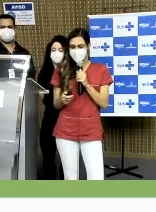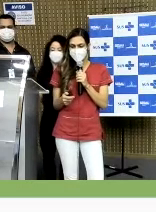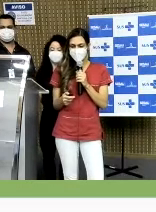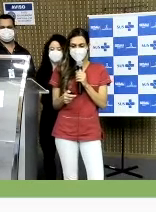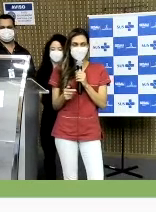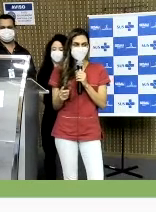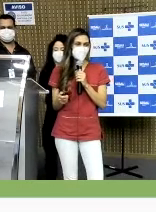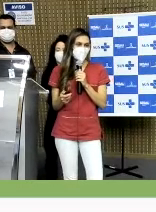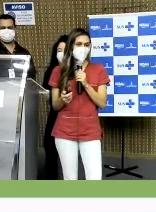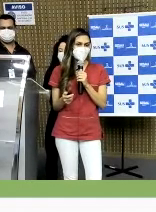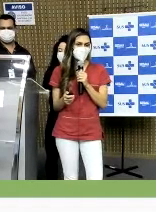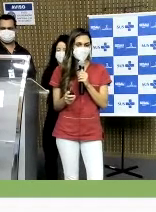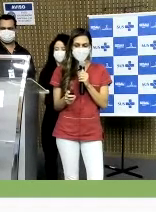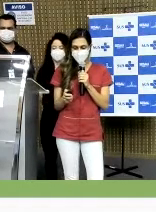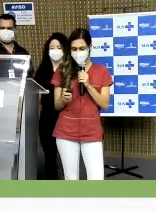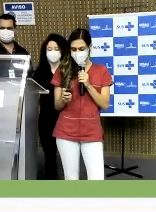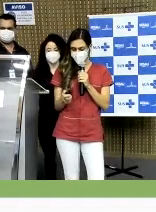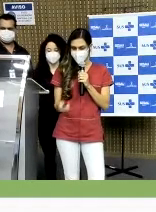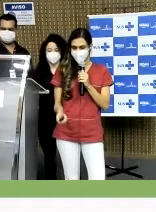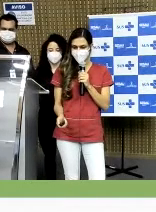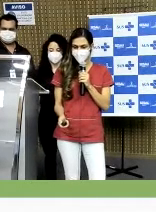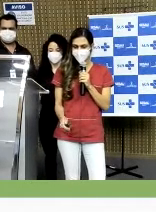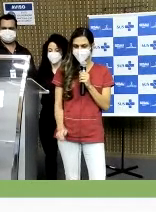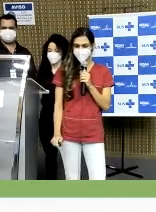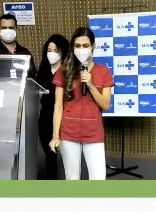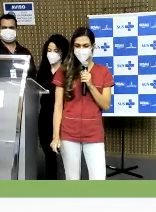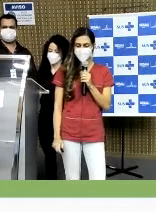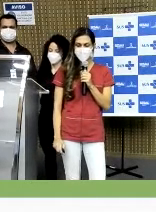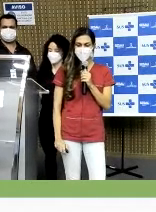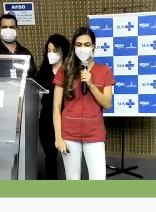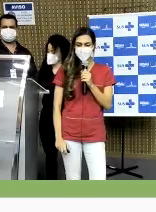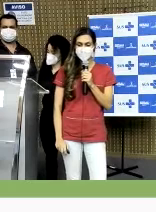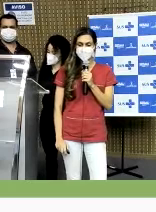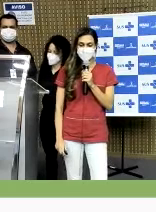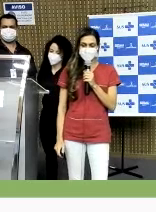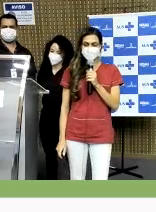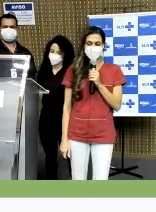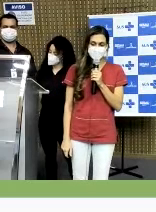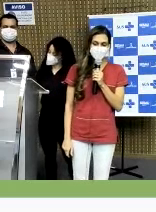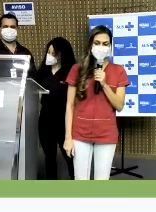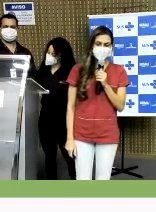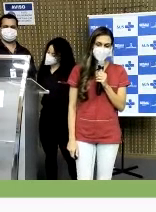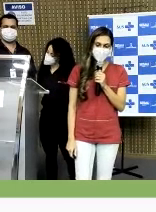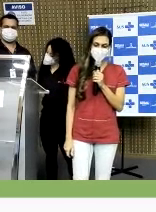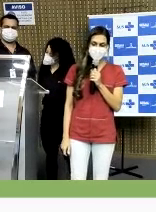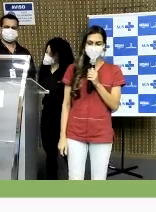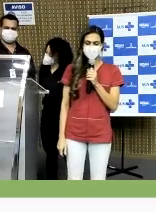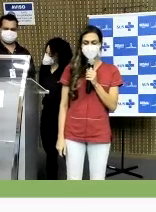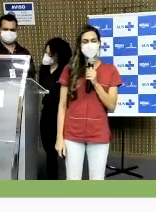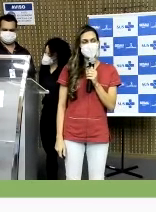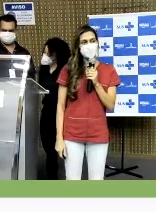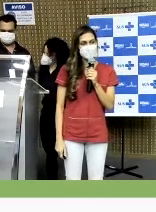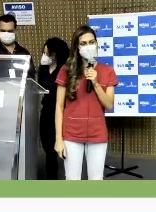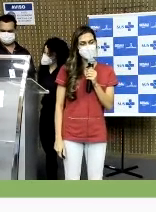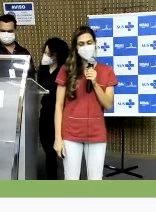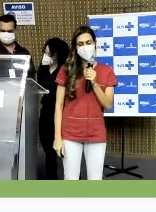trabalhos envolvidos com relação à unidade, 0. Sobre as reuniões intersetoriais, nós